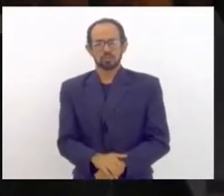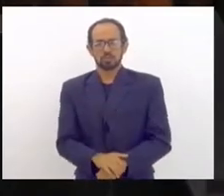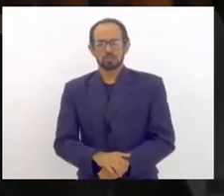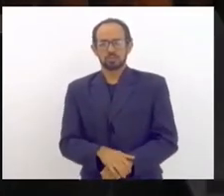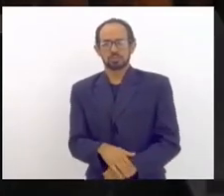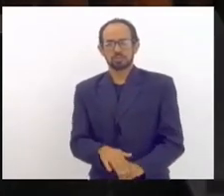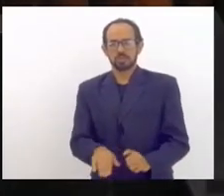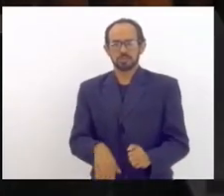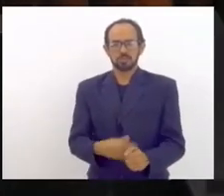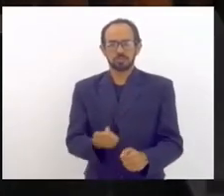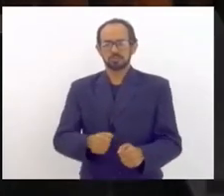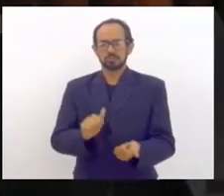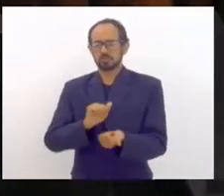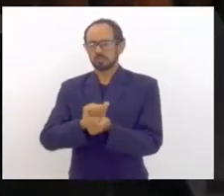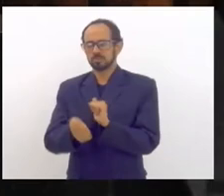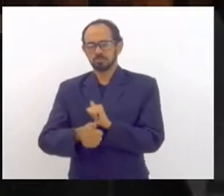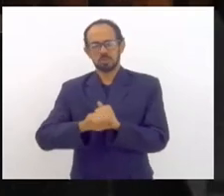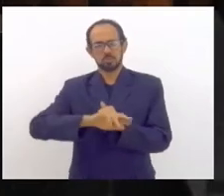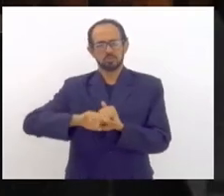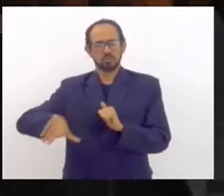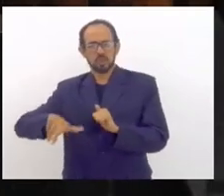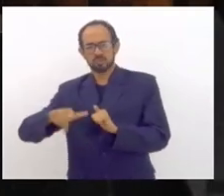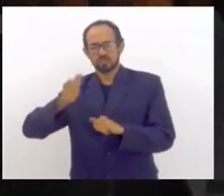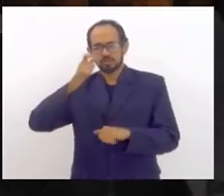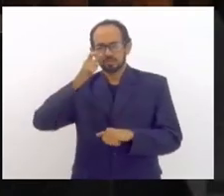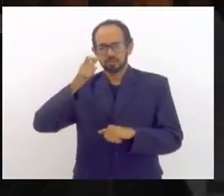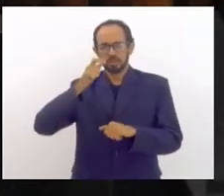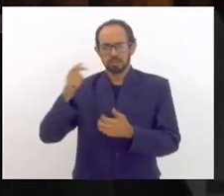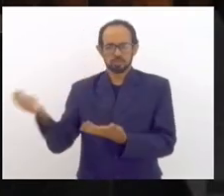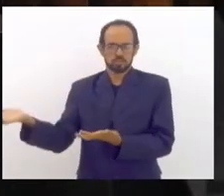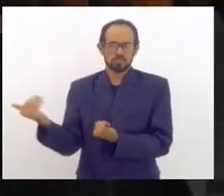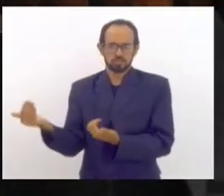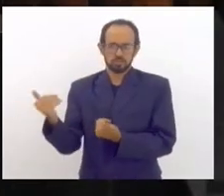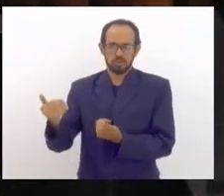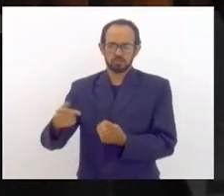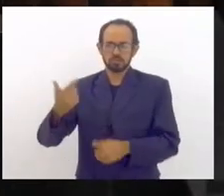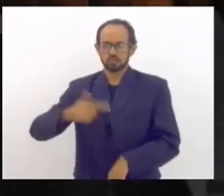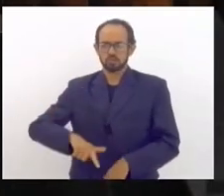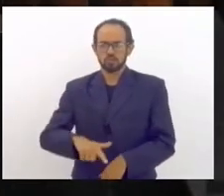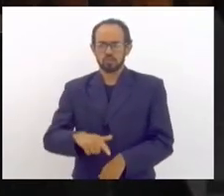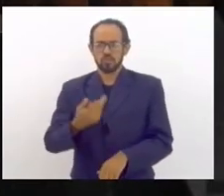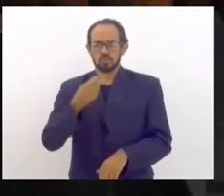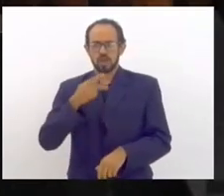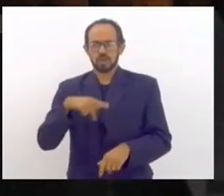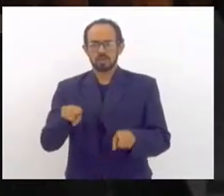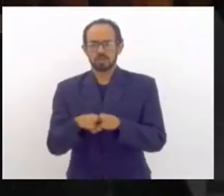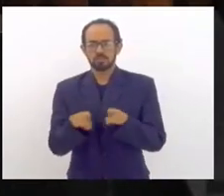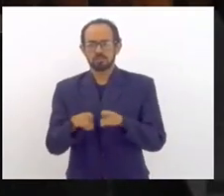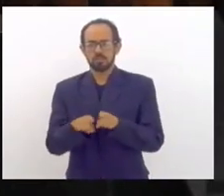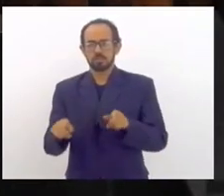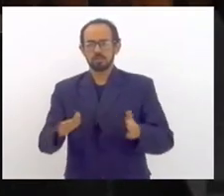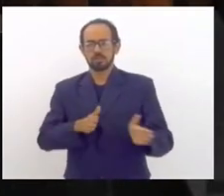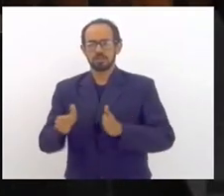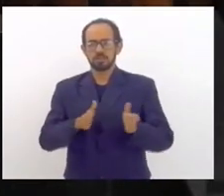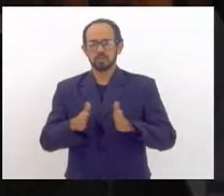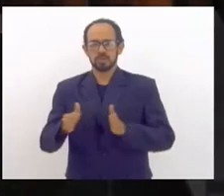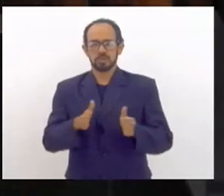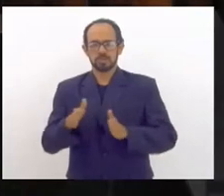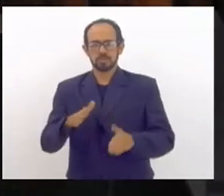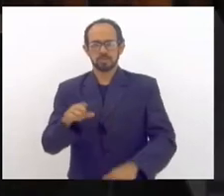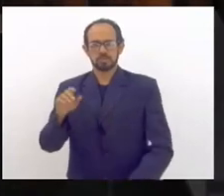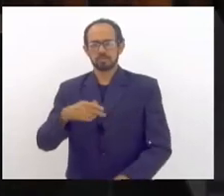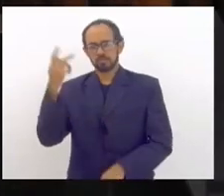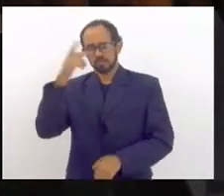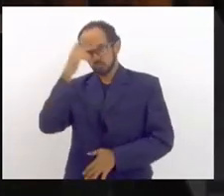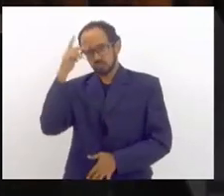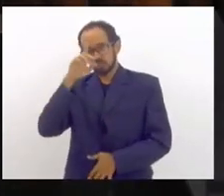escolas públicas para a gente consiga trazer o interesse da juventude de novo. Falei também da acessibilidade das pessoas com deficiência